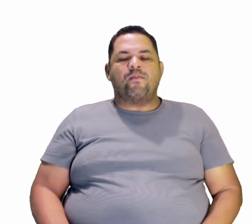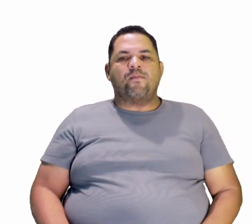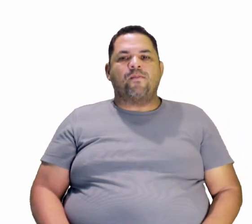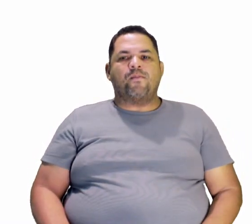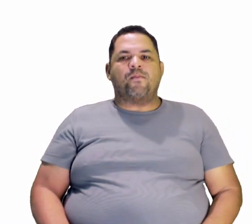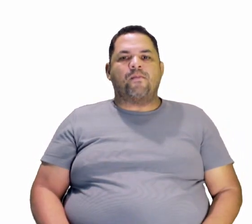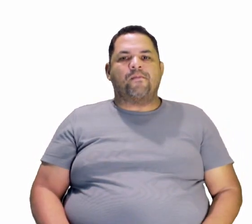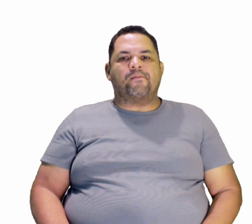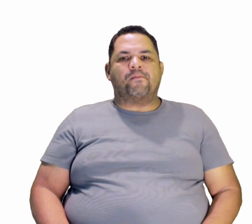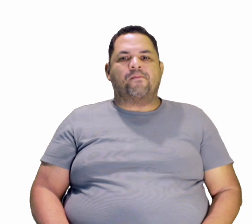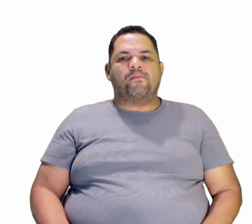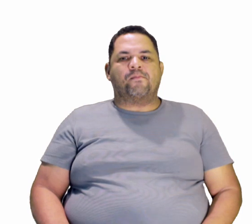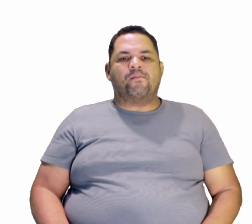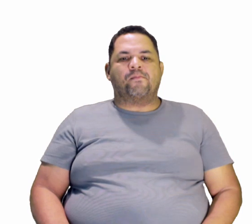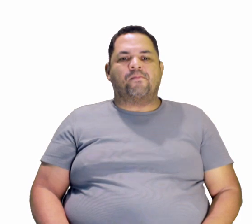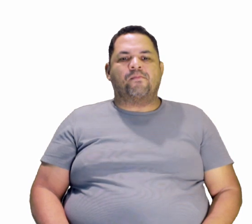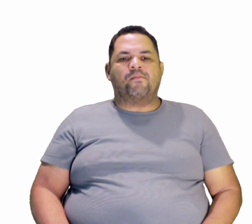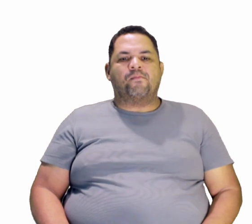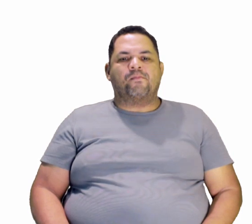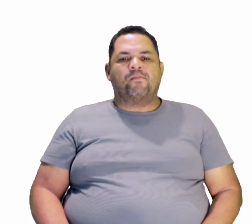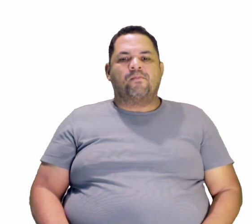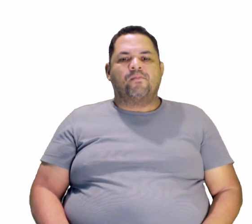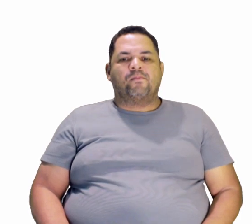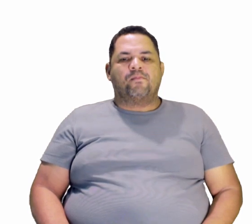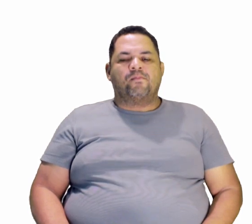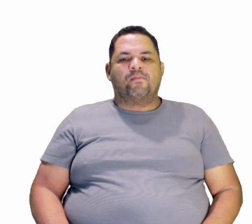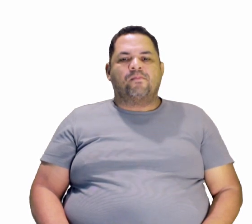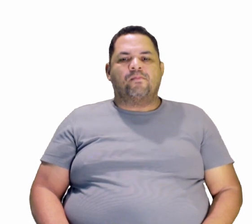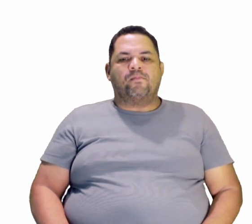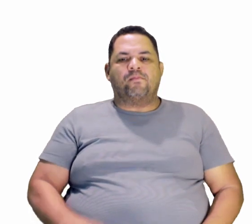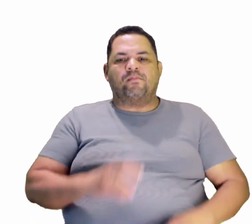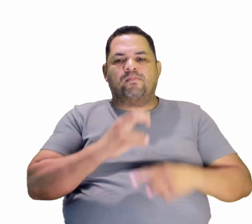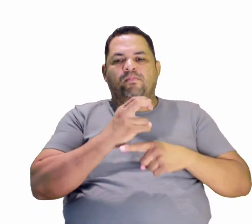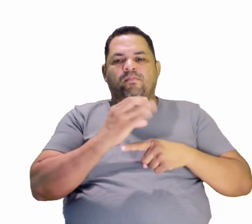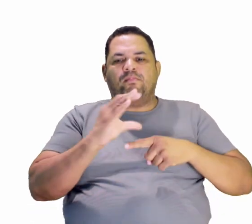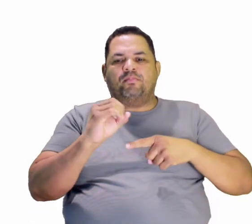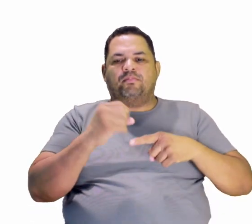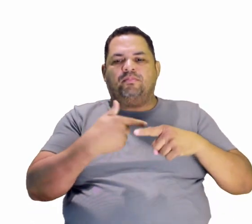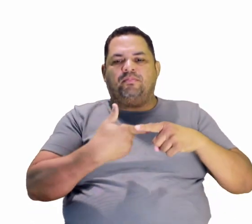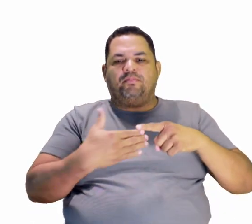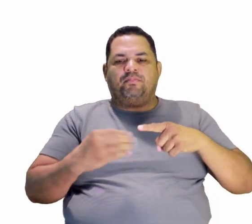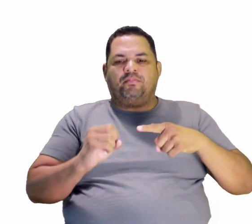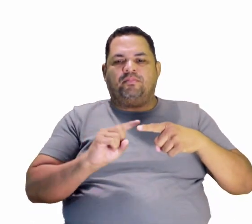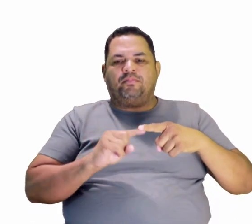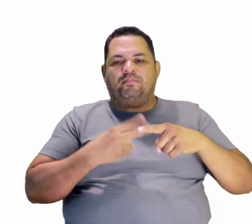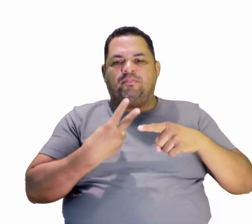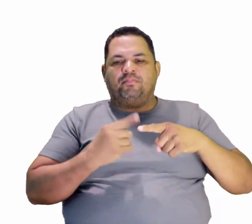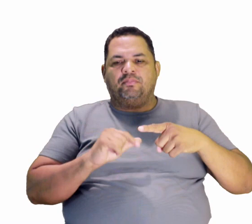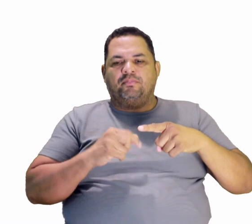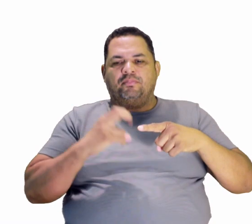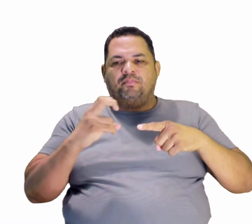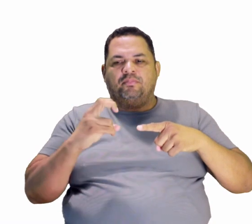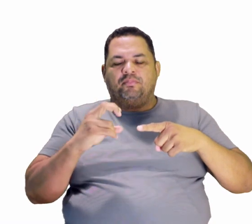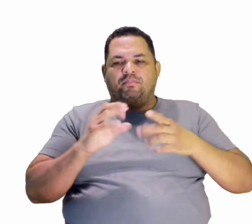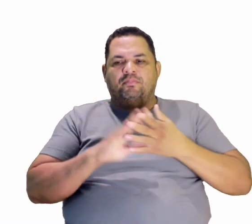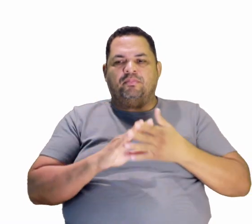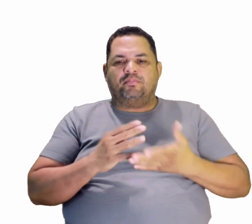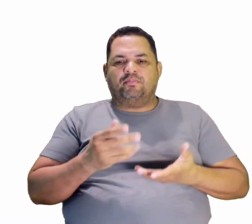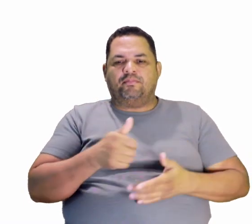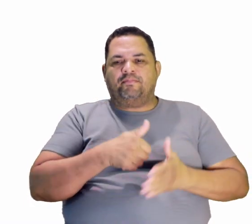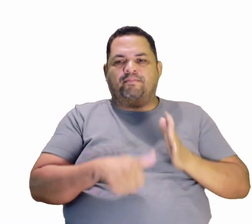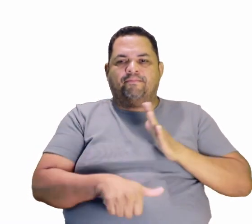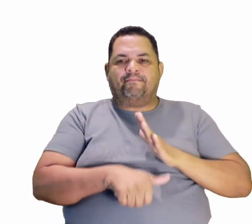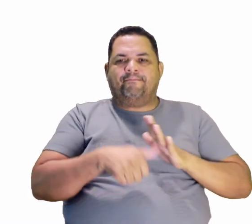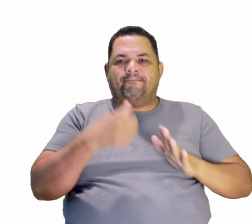quadrado é um número, né? Então, 50 dividido por 22,5. A primeira é verdadeira. Ó. A